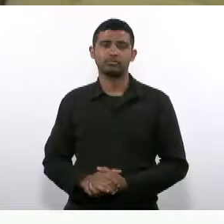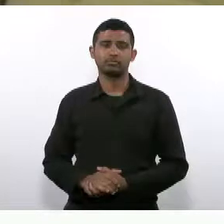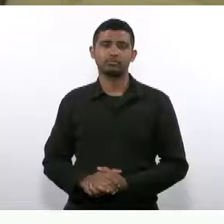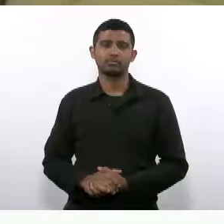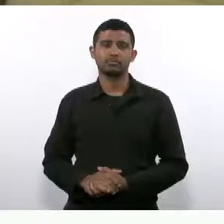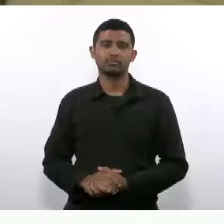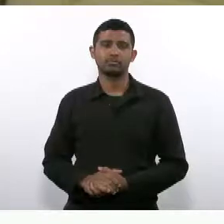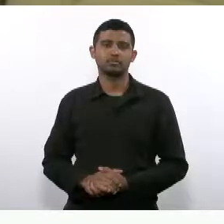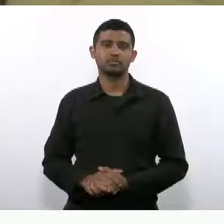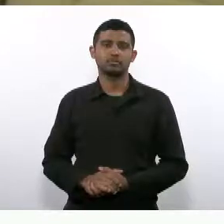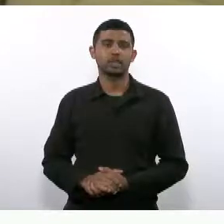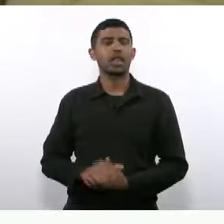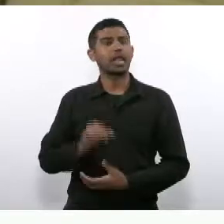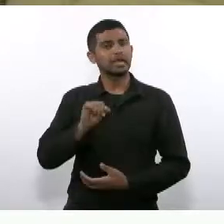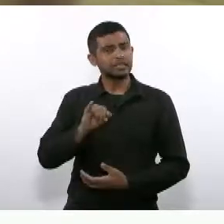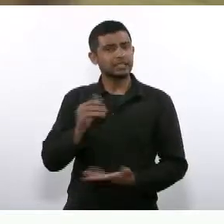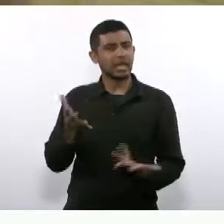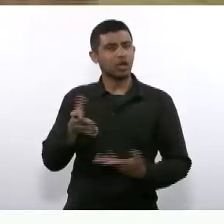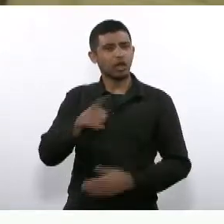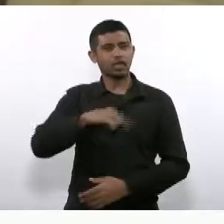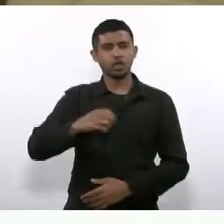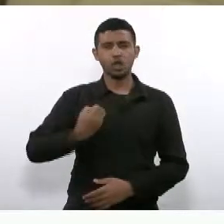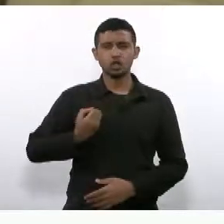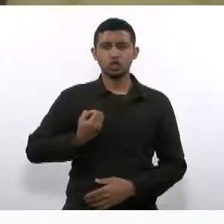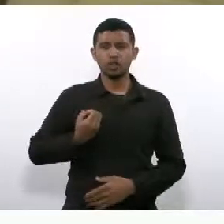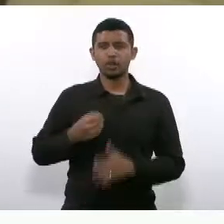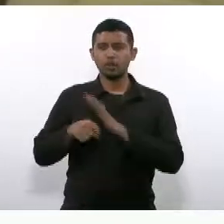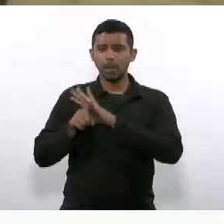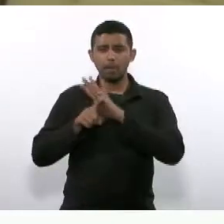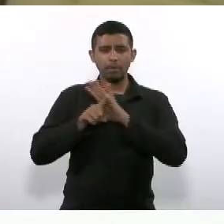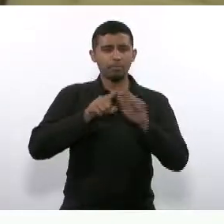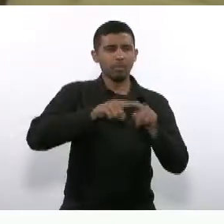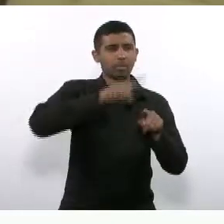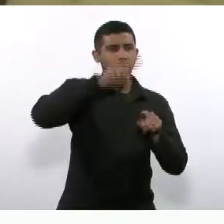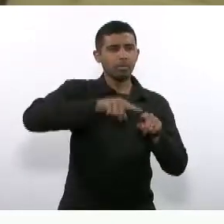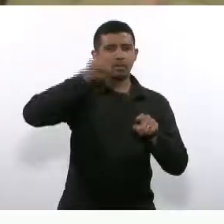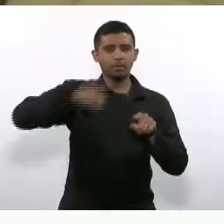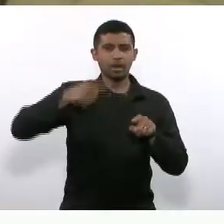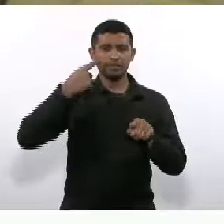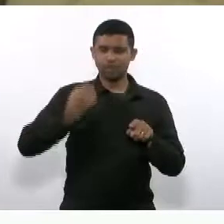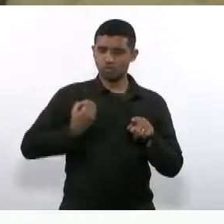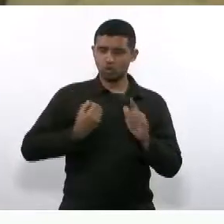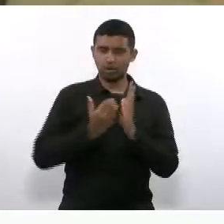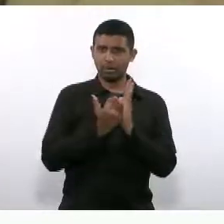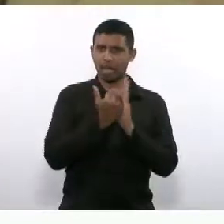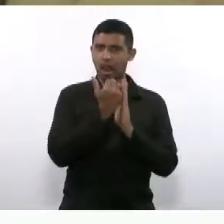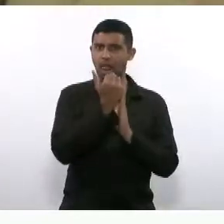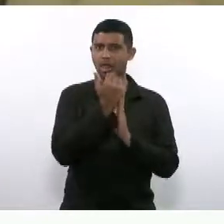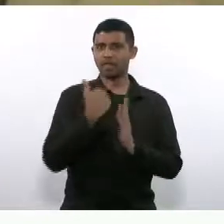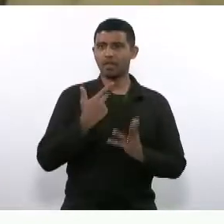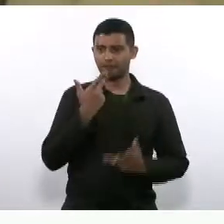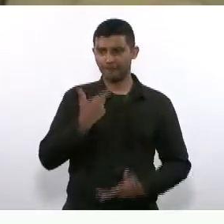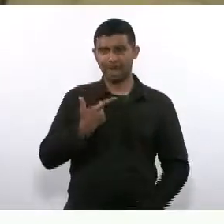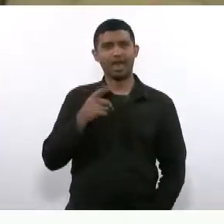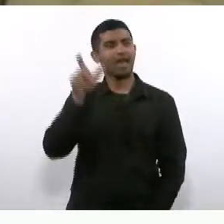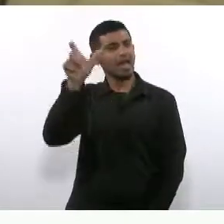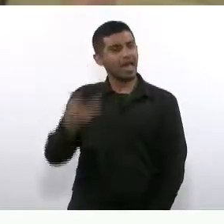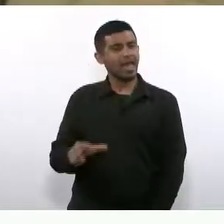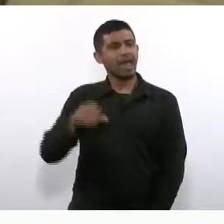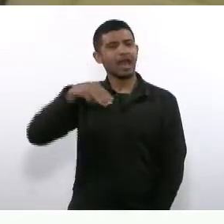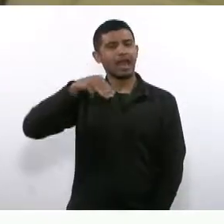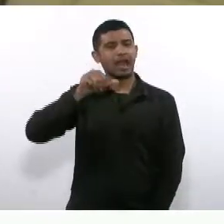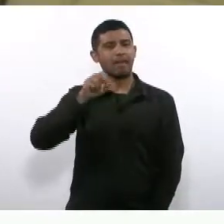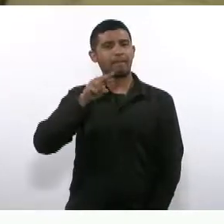essa estatística, com certeza teremos números maiores. E aqui eu quero mencionar a Maria Inês Rodrigues, que